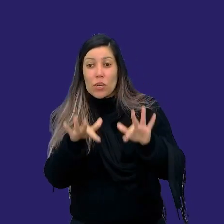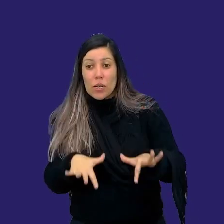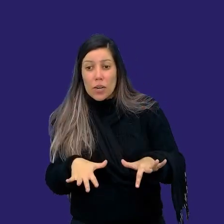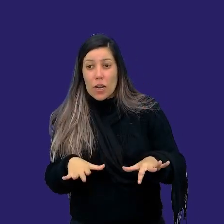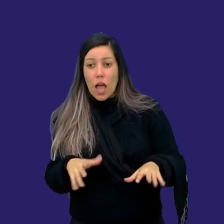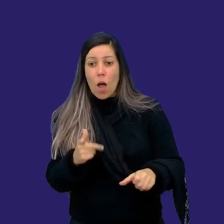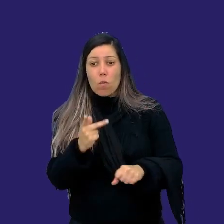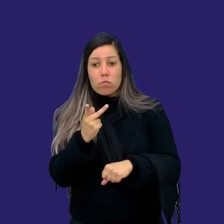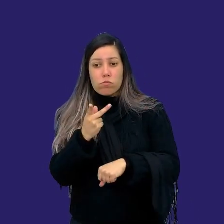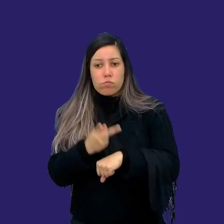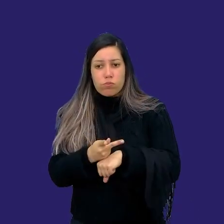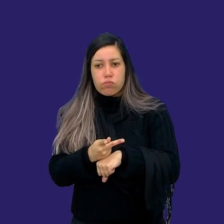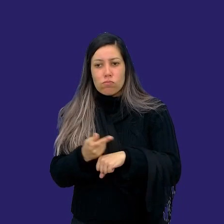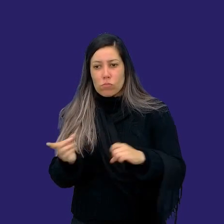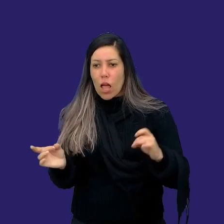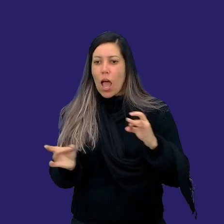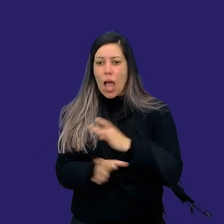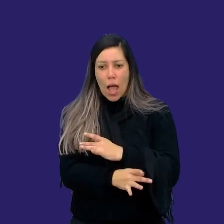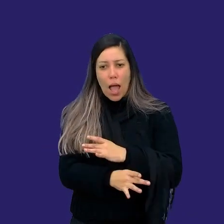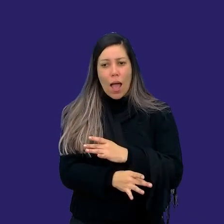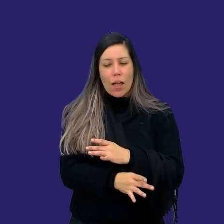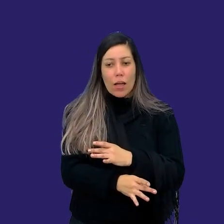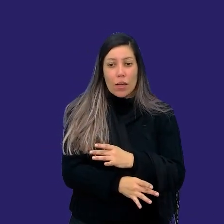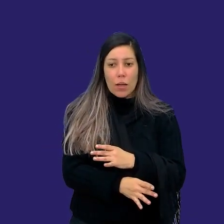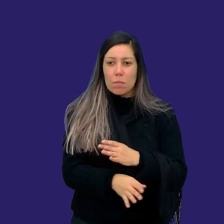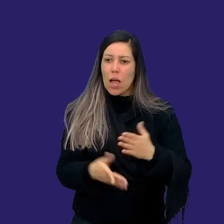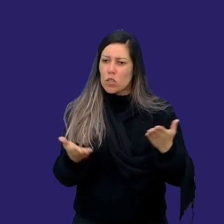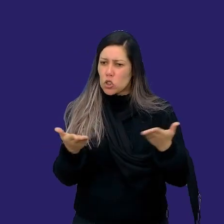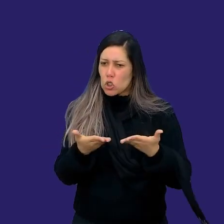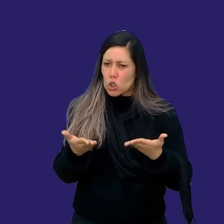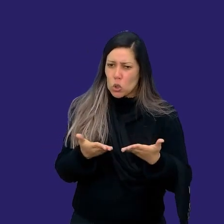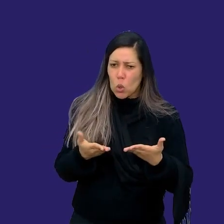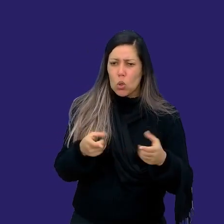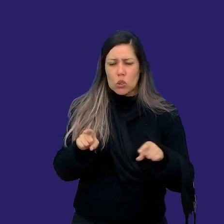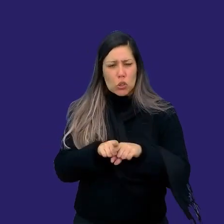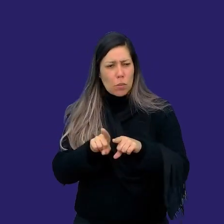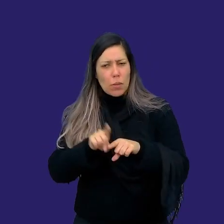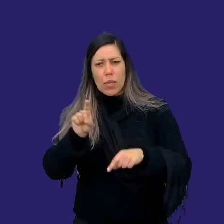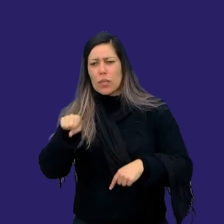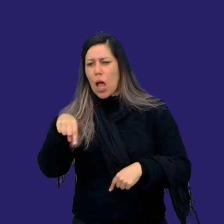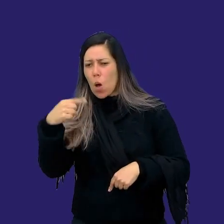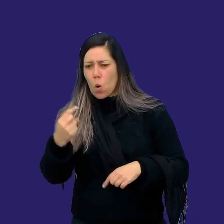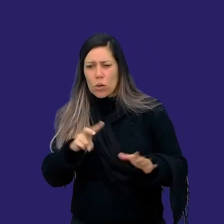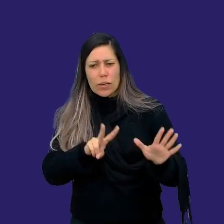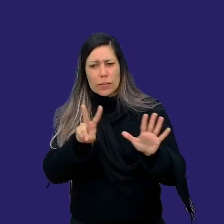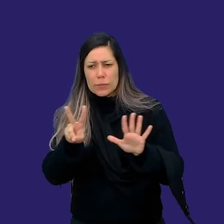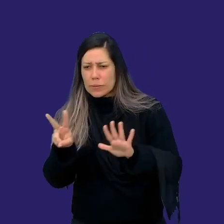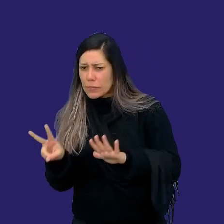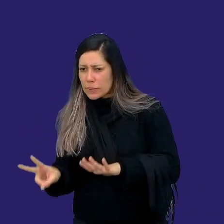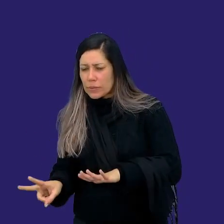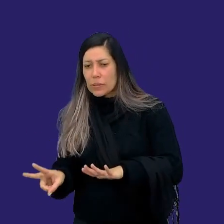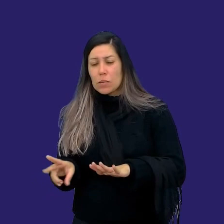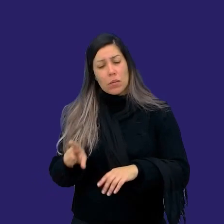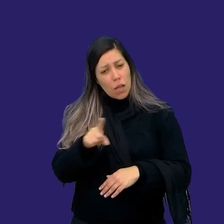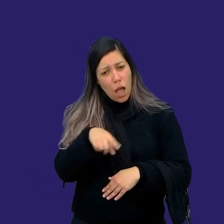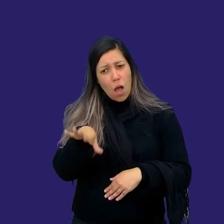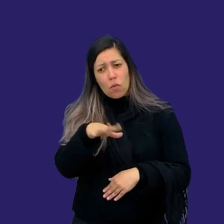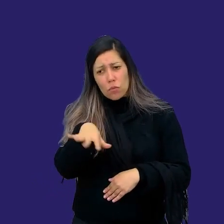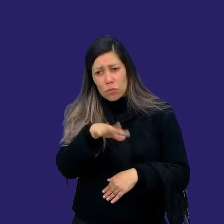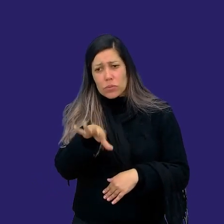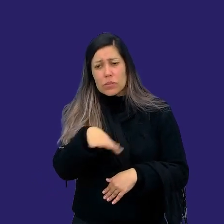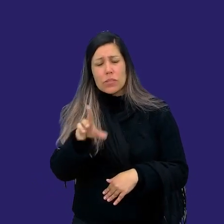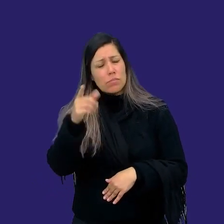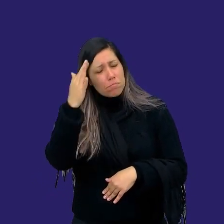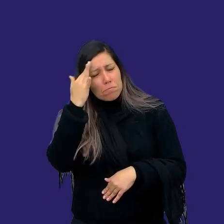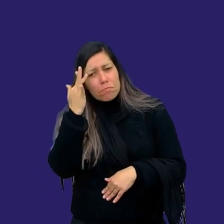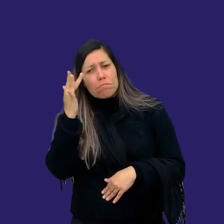essa temática, não só a transmissão de hoje, mas a da próxima semana, de ano série, que vocês façam mesmo uma